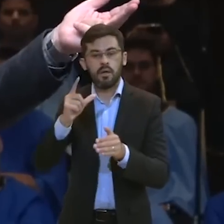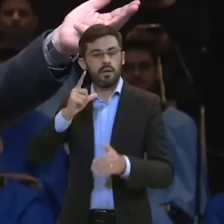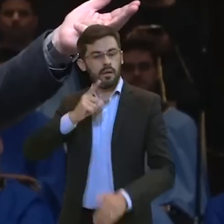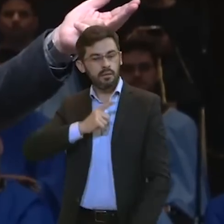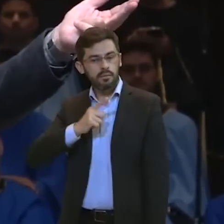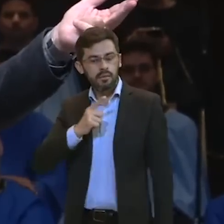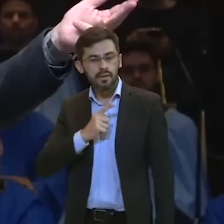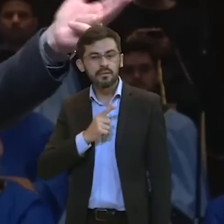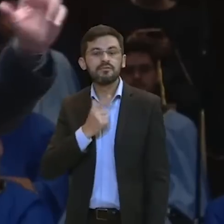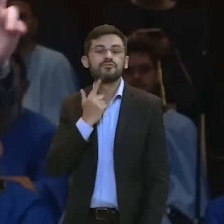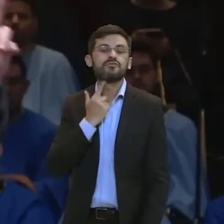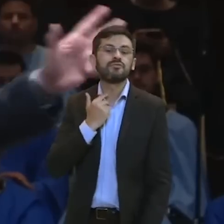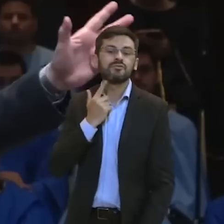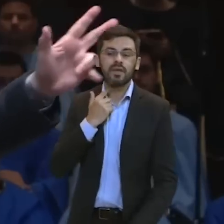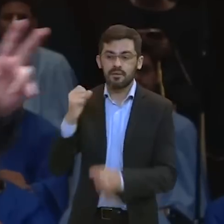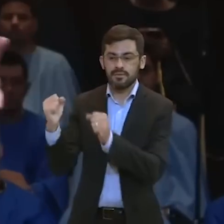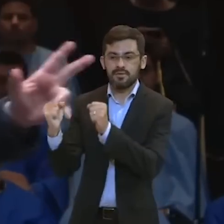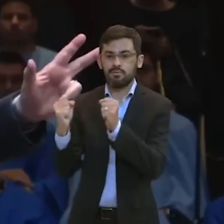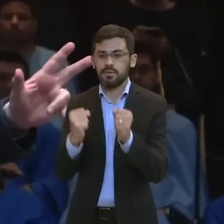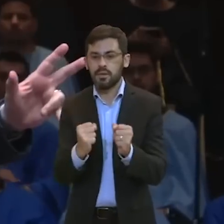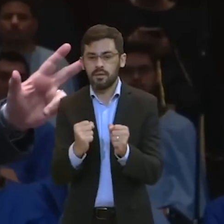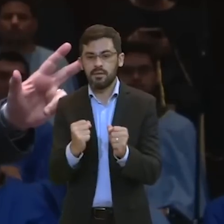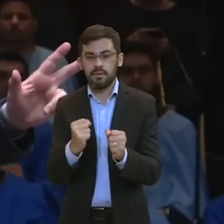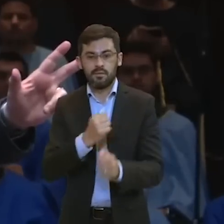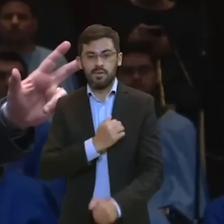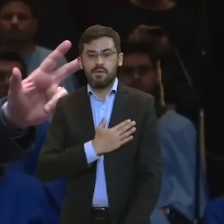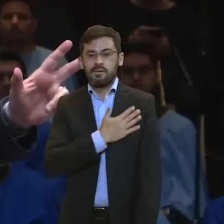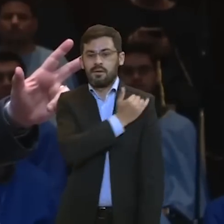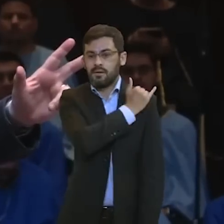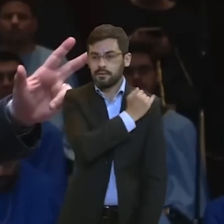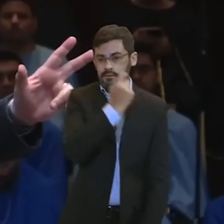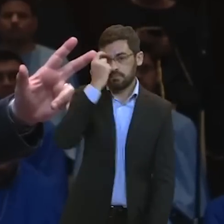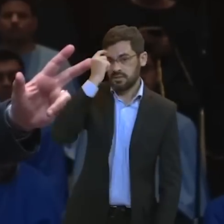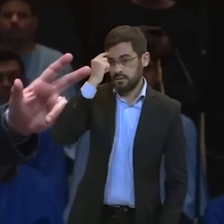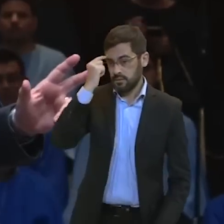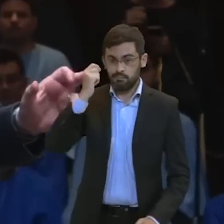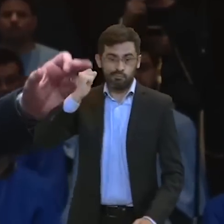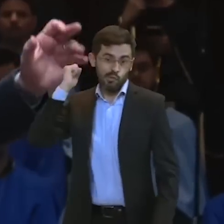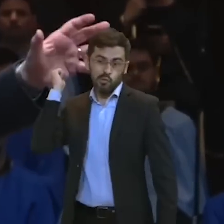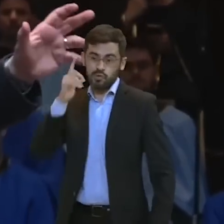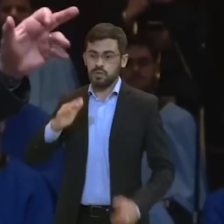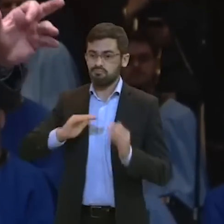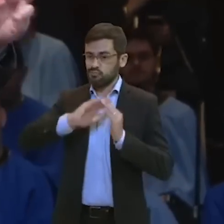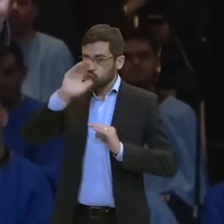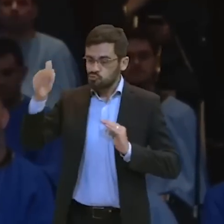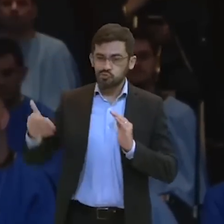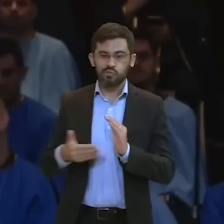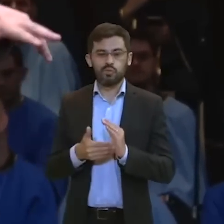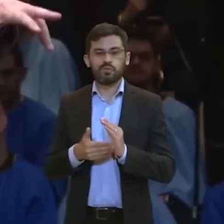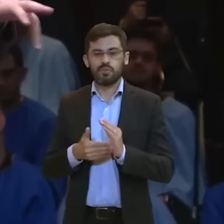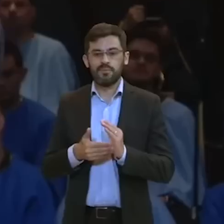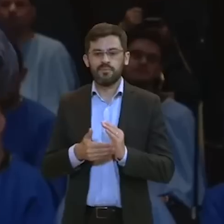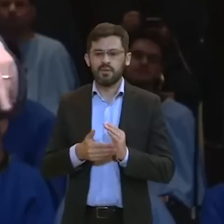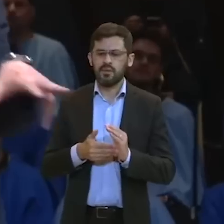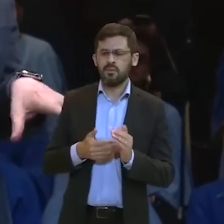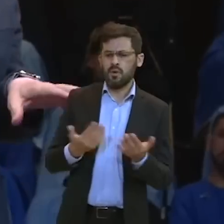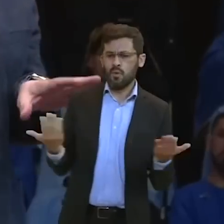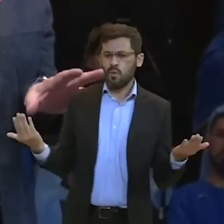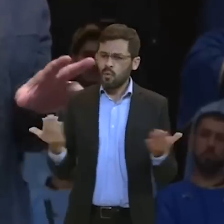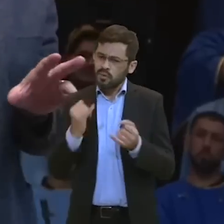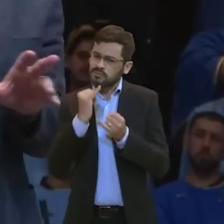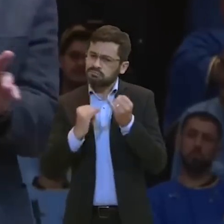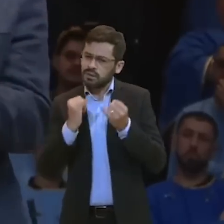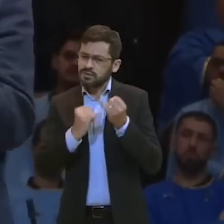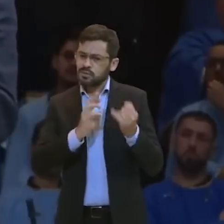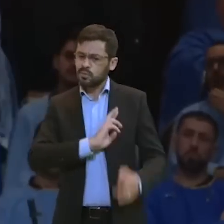alvos. Eu tenho que conseguir de todo jeito. Então, muito parecido com algumas religiões que acontecem